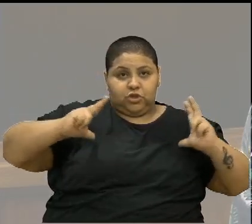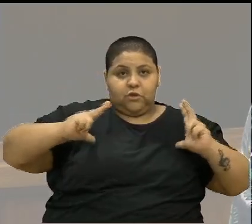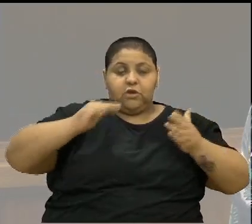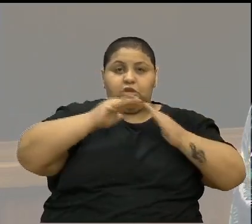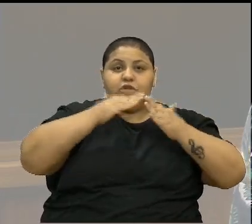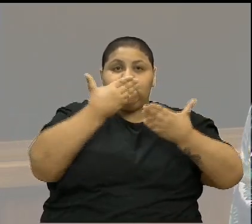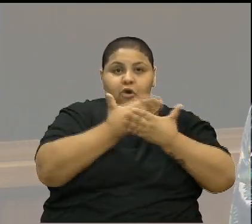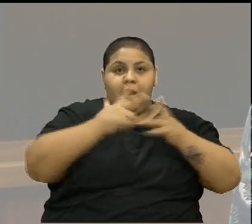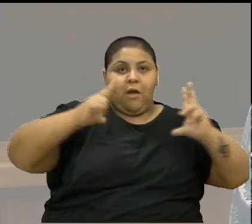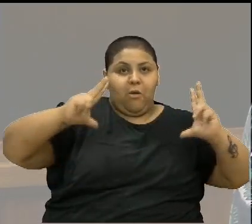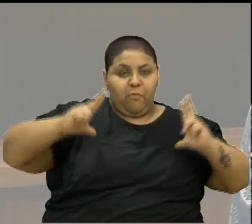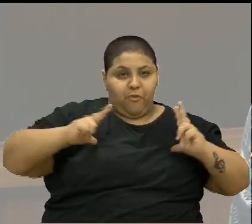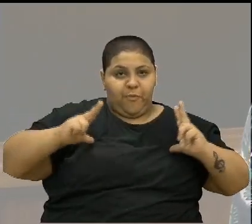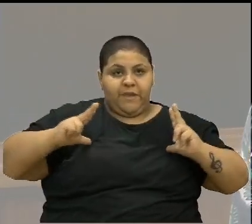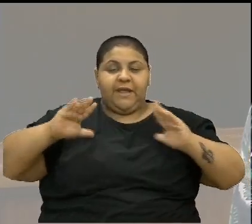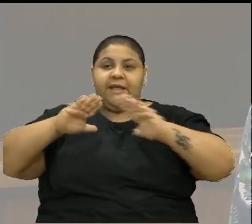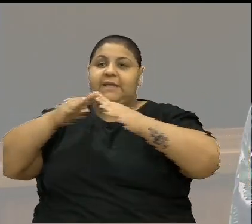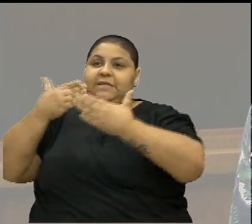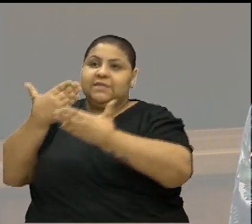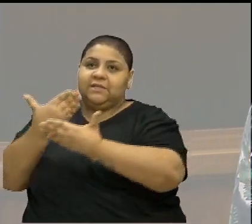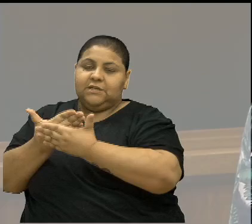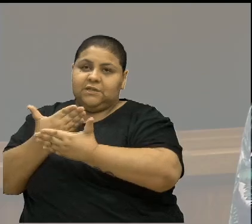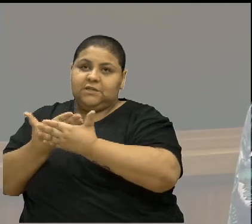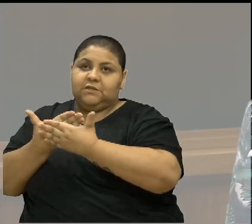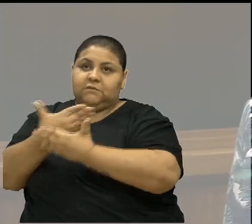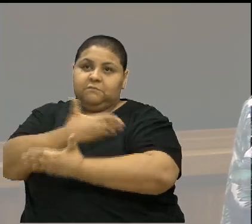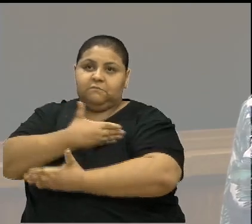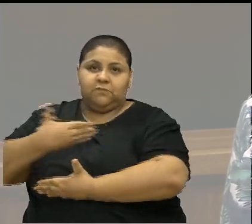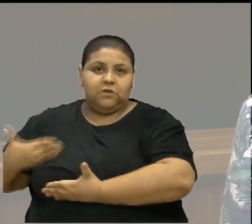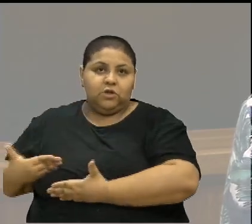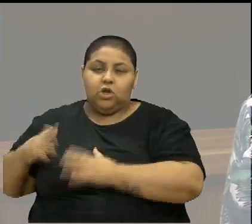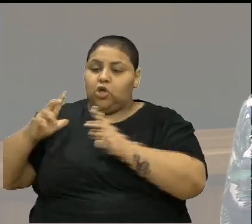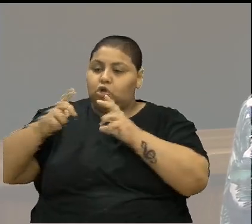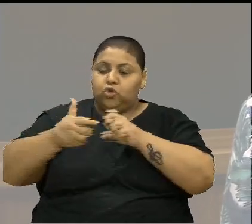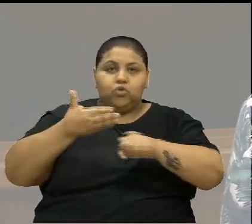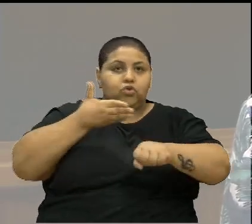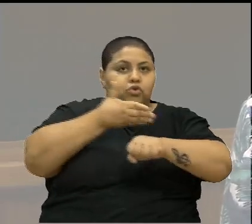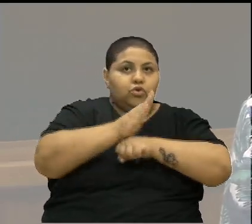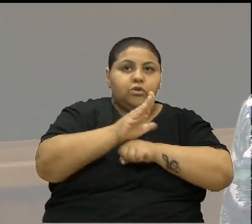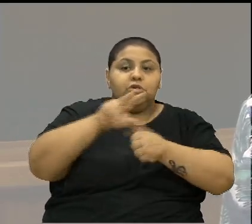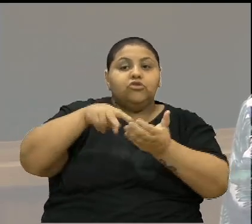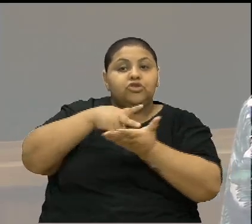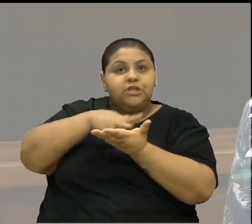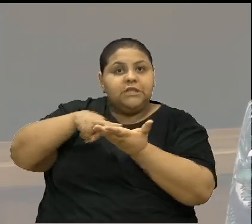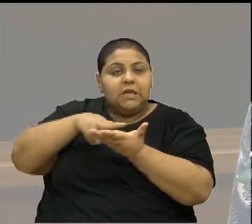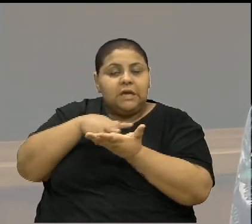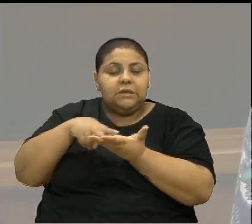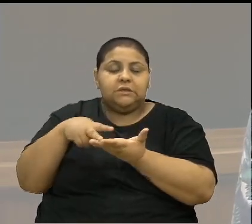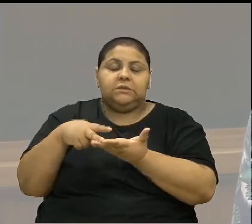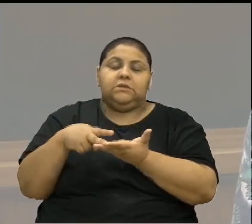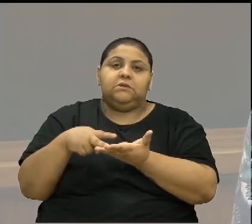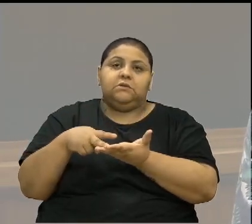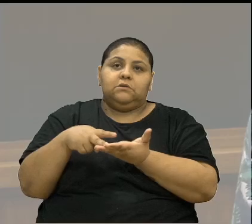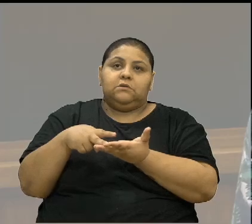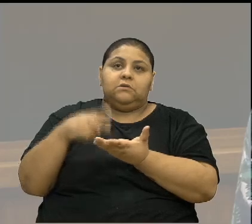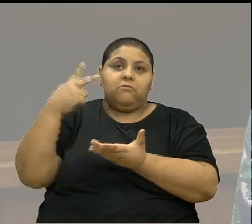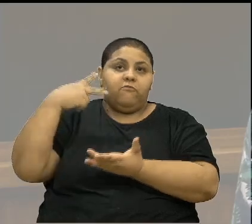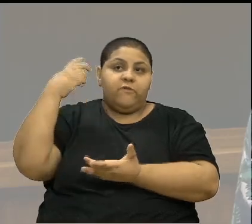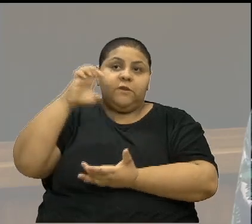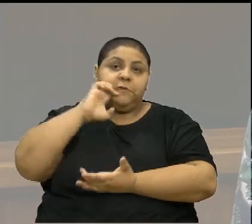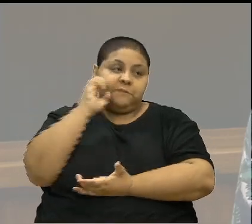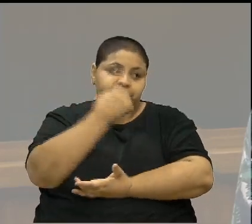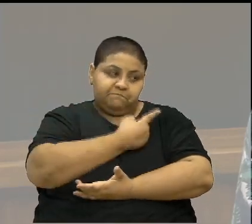eu tive de cidadania, de participação, inclusive de dança, vereadora